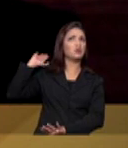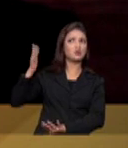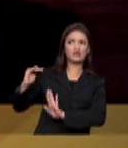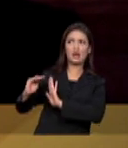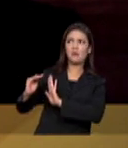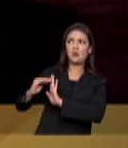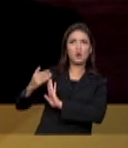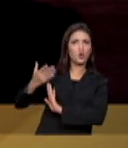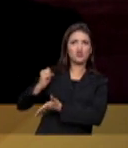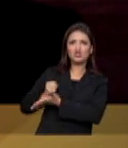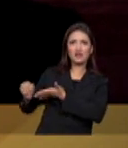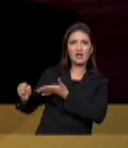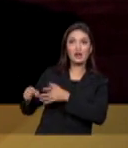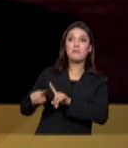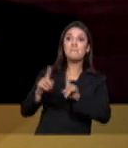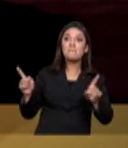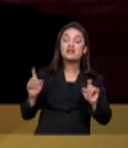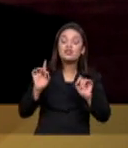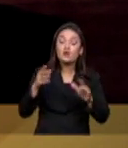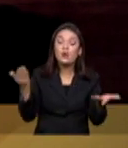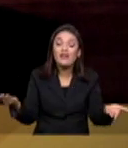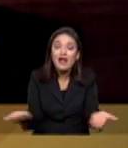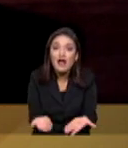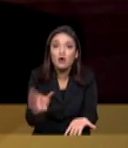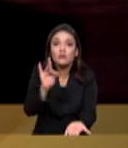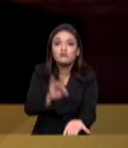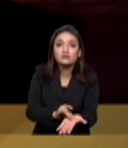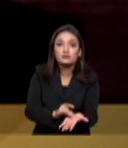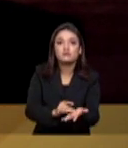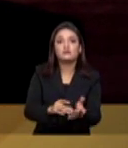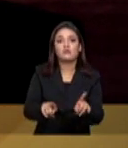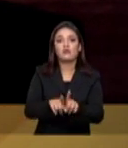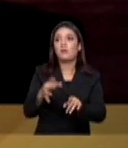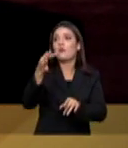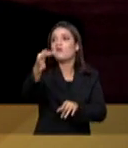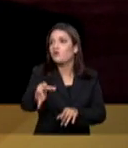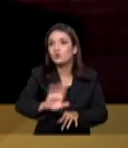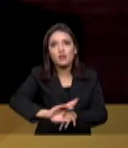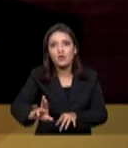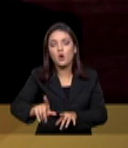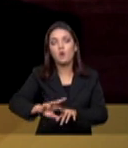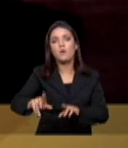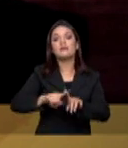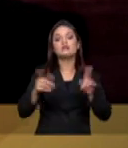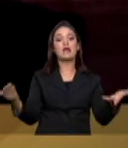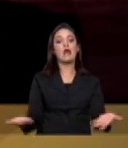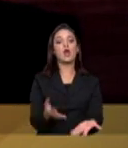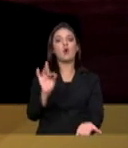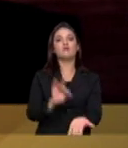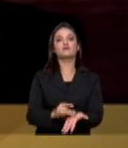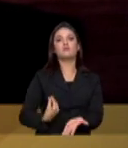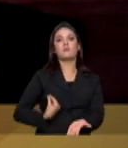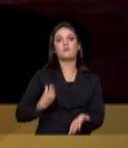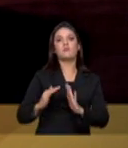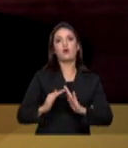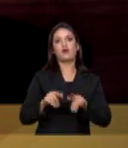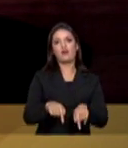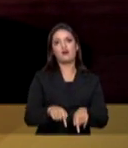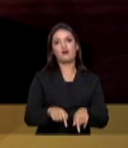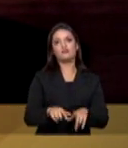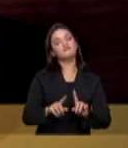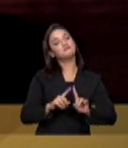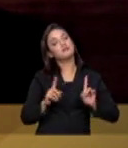passado e aquela que podem ser ocupada no porvir o ministro a nossa quem está numa sala